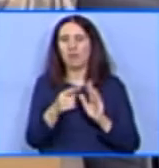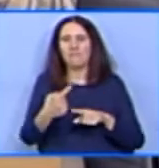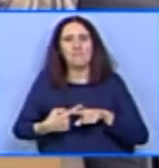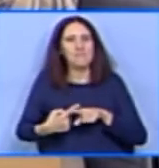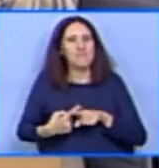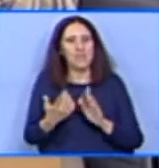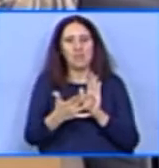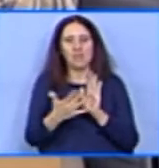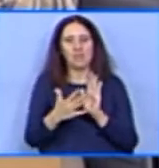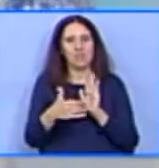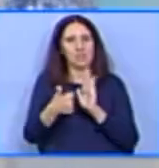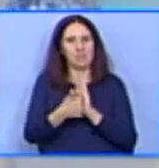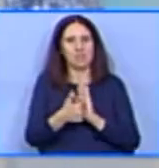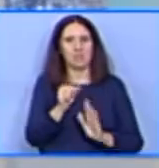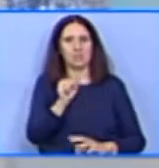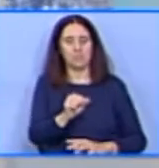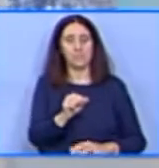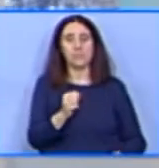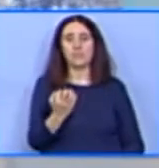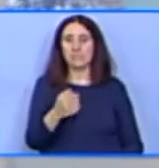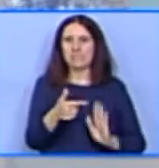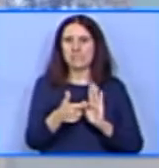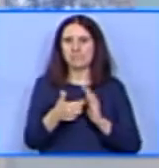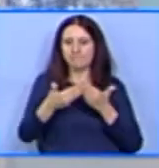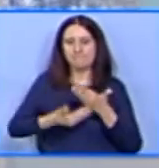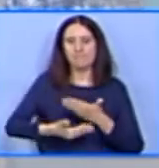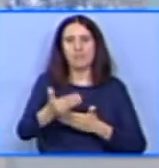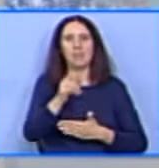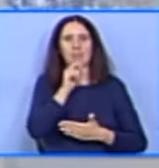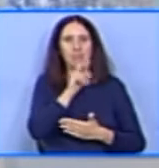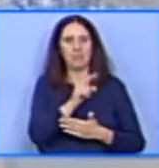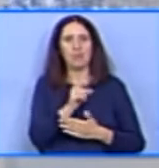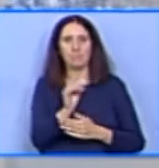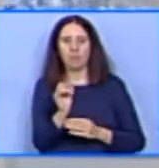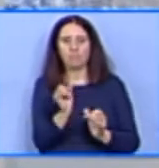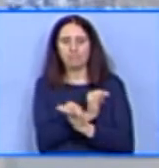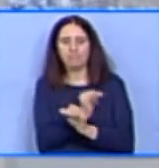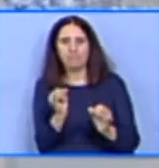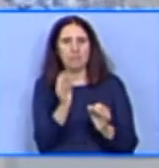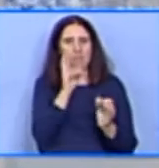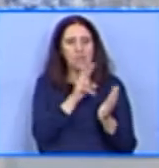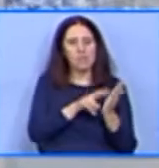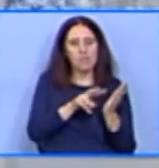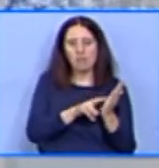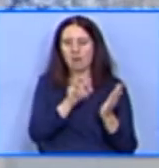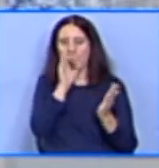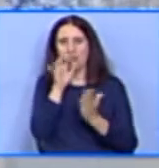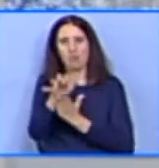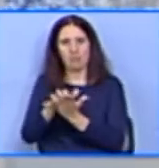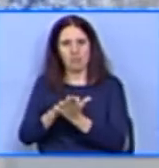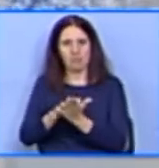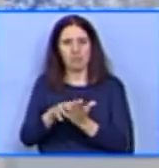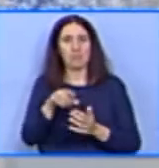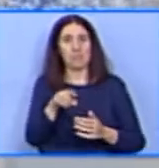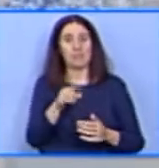Escritura. E pegando aqui pode-se ir fazendo esse respigar, ir lendo e ir respigando com os textos, e não só ter